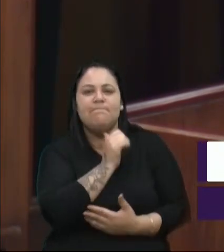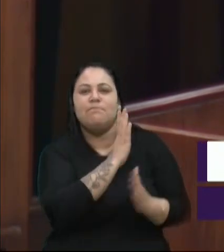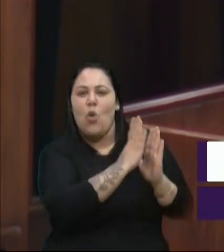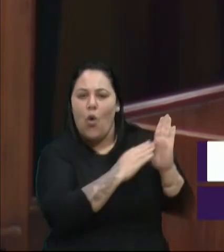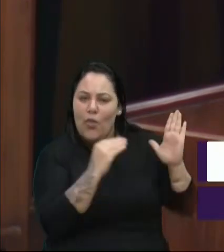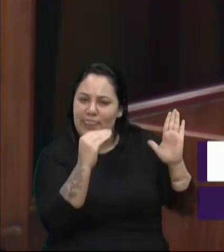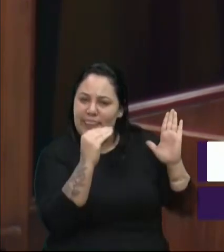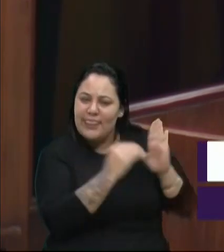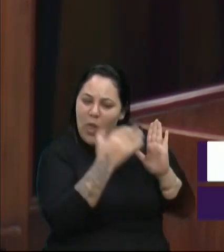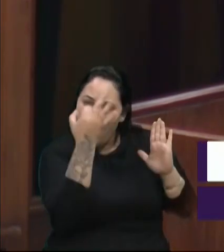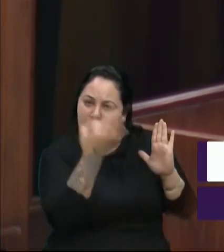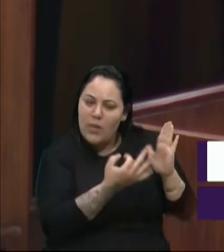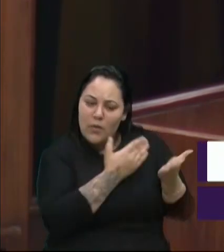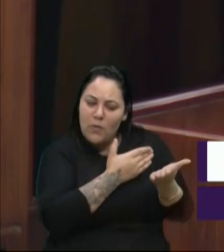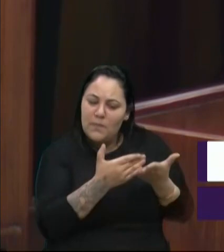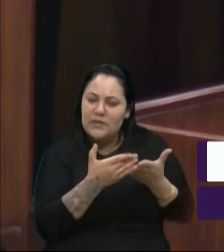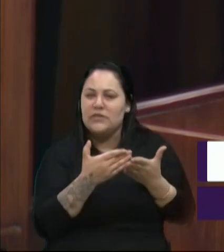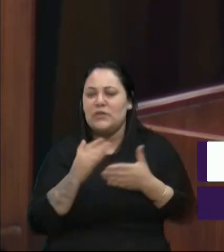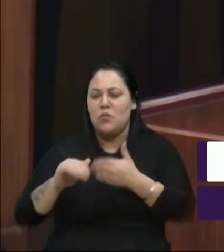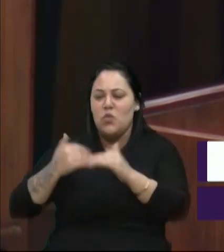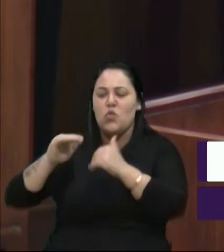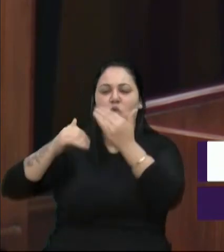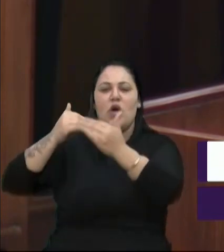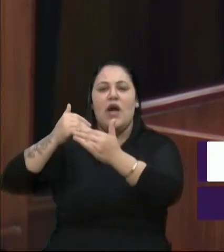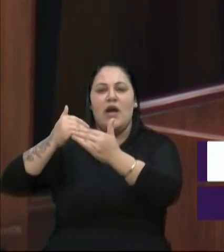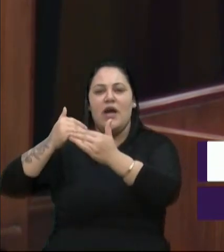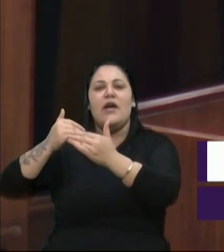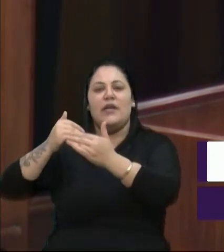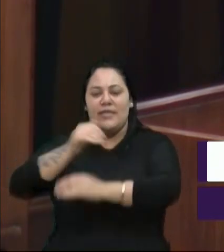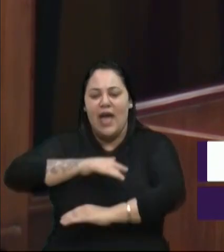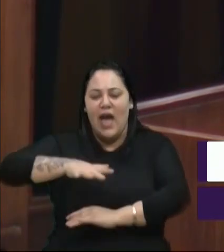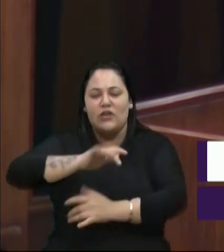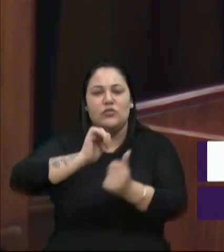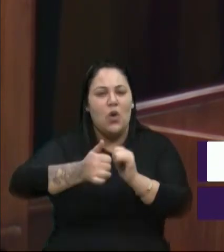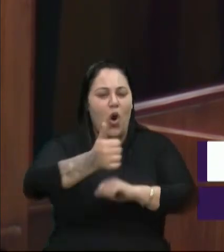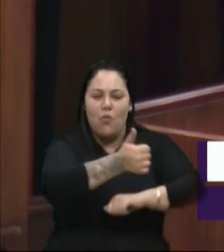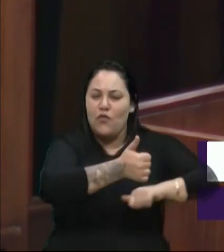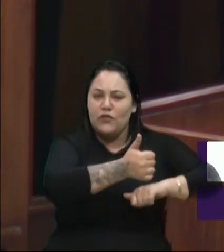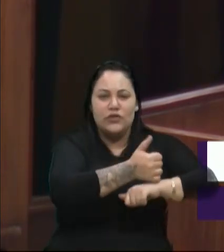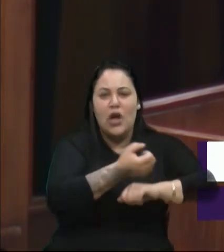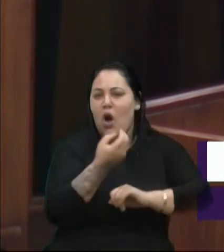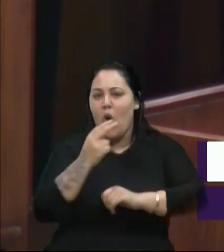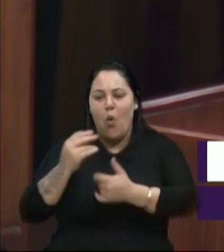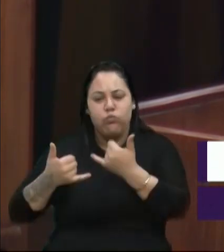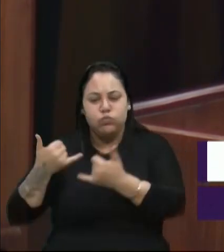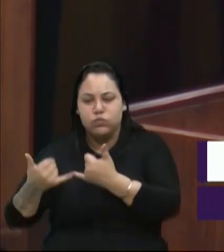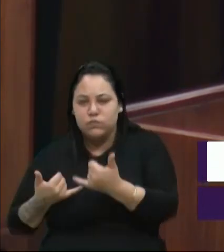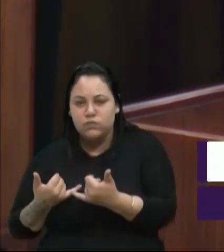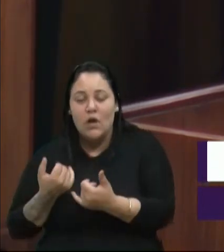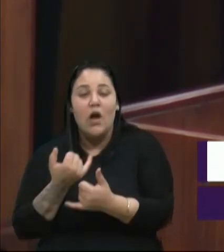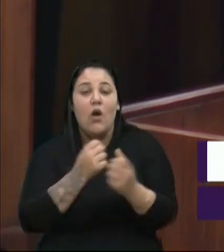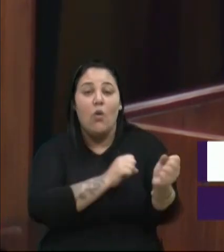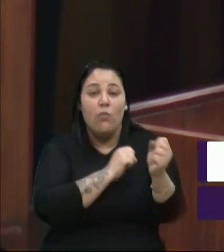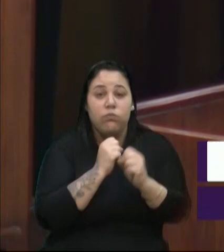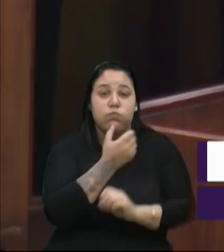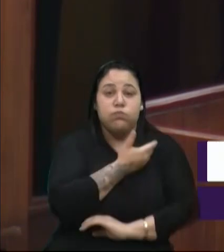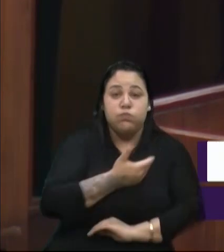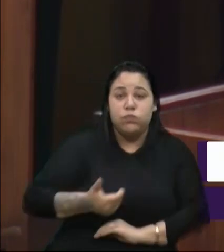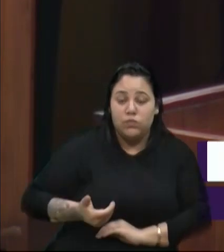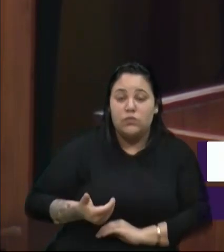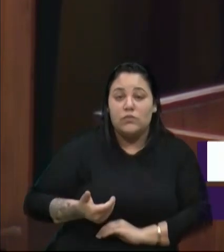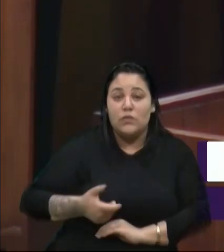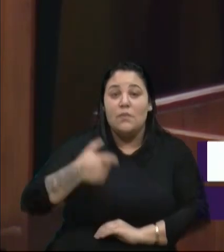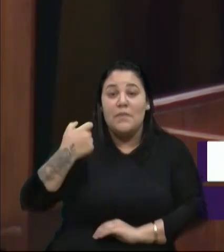iniciando as suas trajetórias no esporte, seja ele profissional ou amador. O poder público, ele deve ser